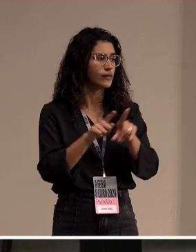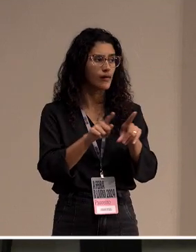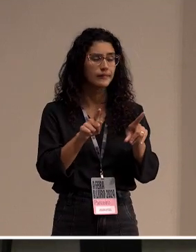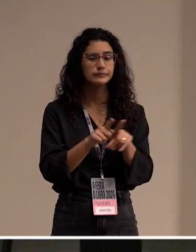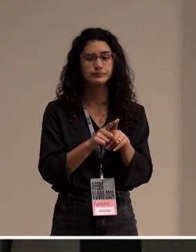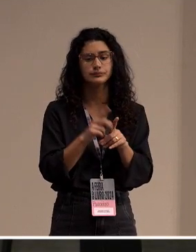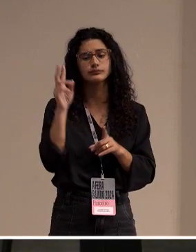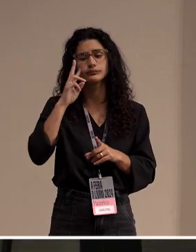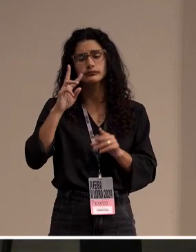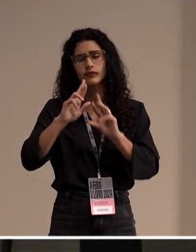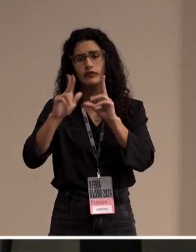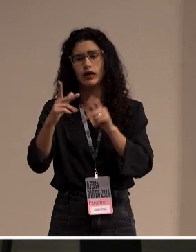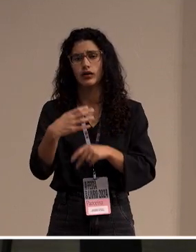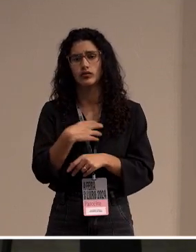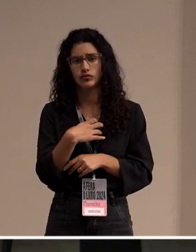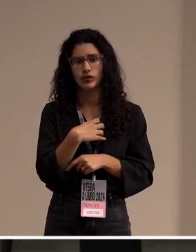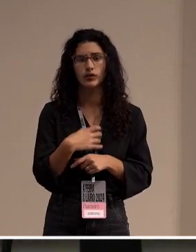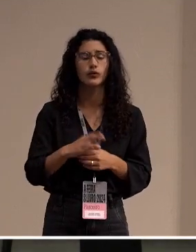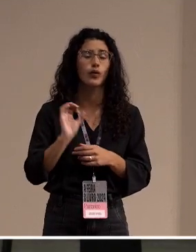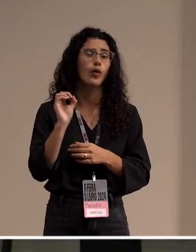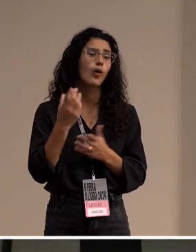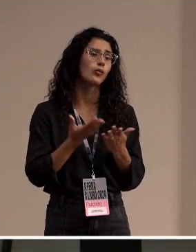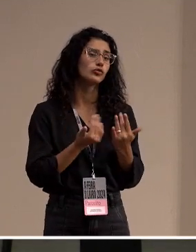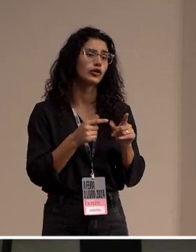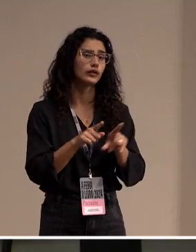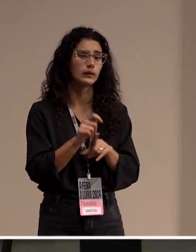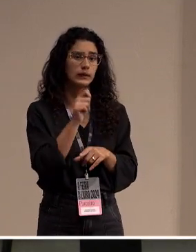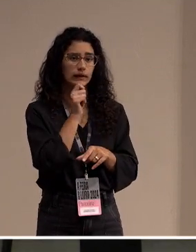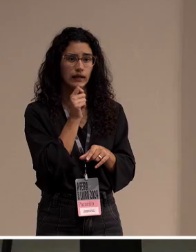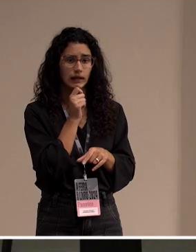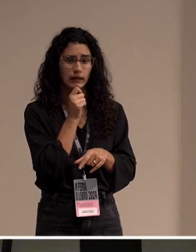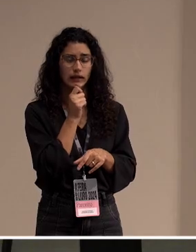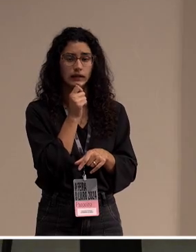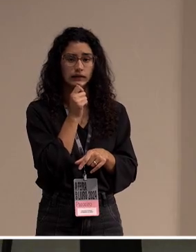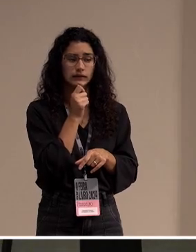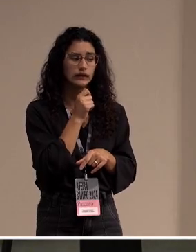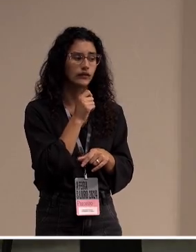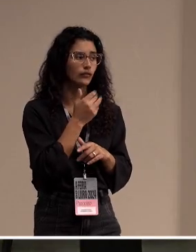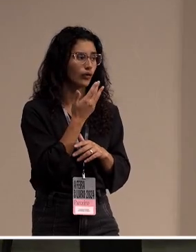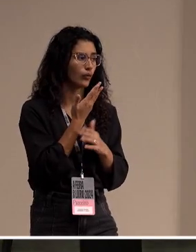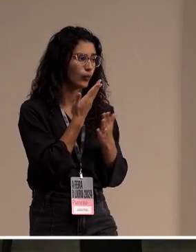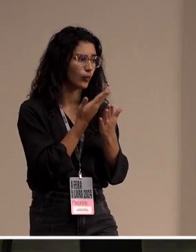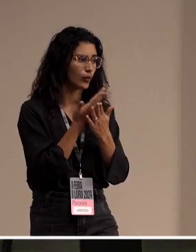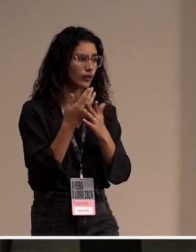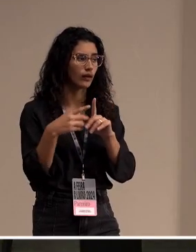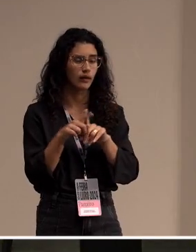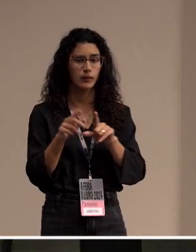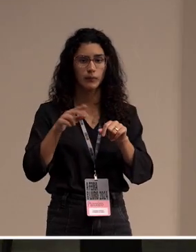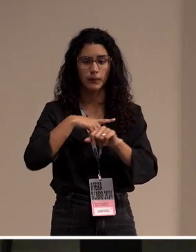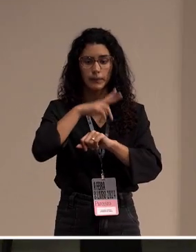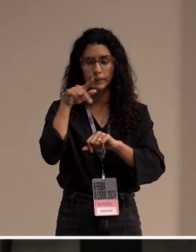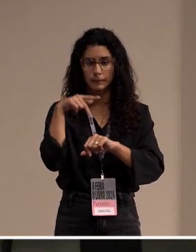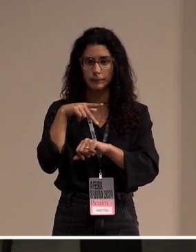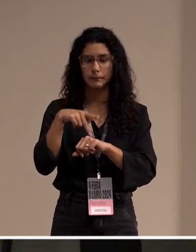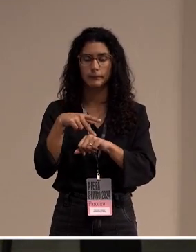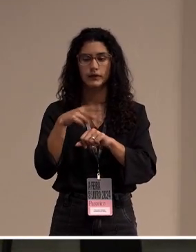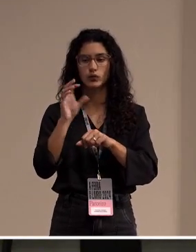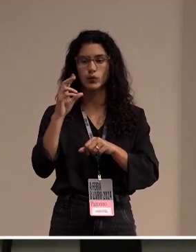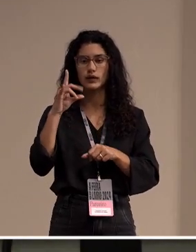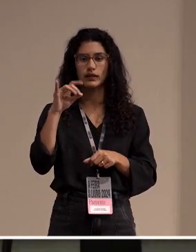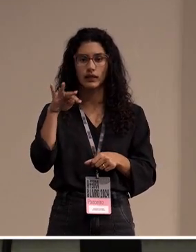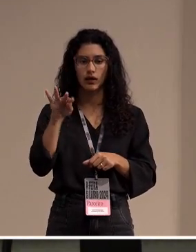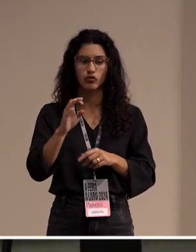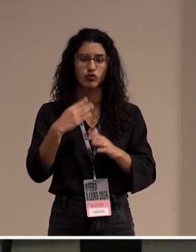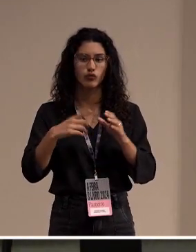história de uma outra maneira. Ou então por jovens que ainda foram estudar em países do Ocidente